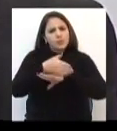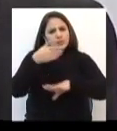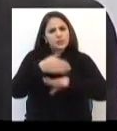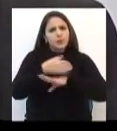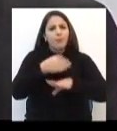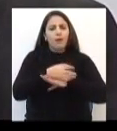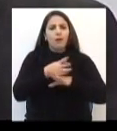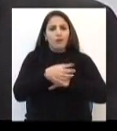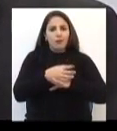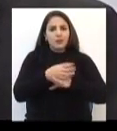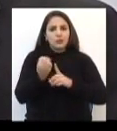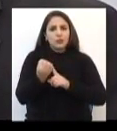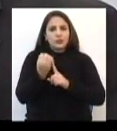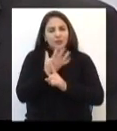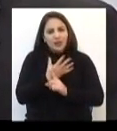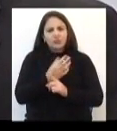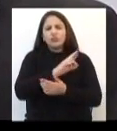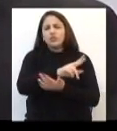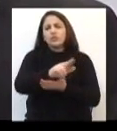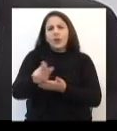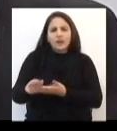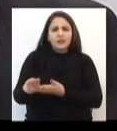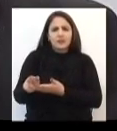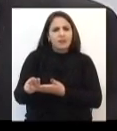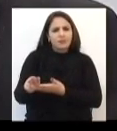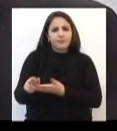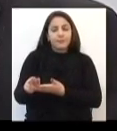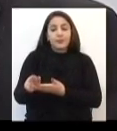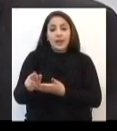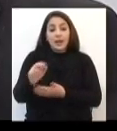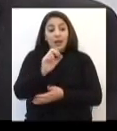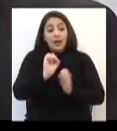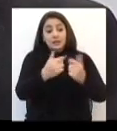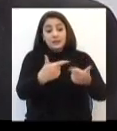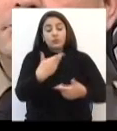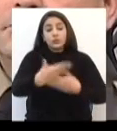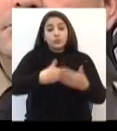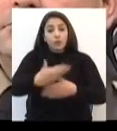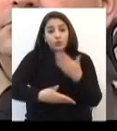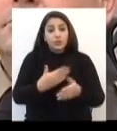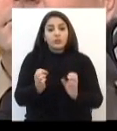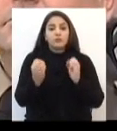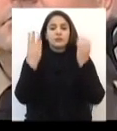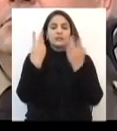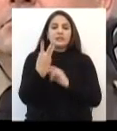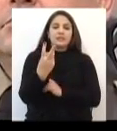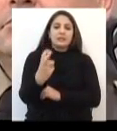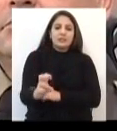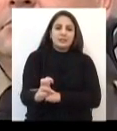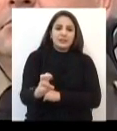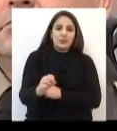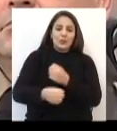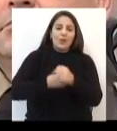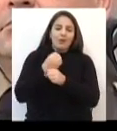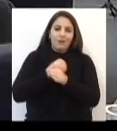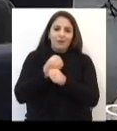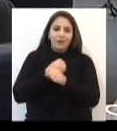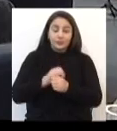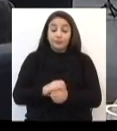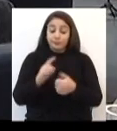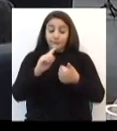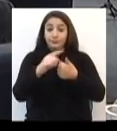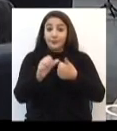várias ações que estão sendo desenvolvidas ao longo desse ano em comemoração aos 35 anos em toda a história.